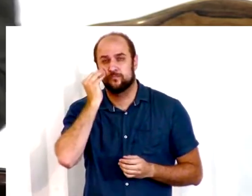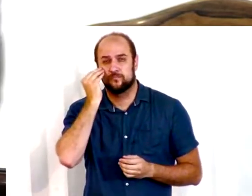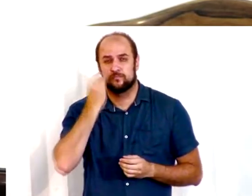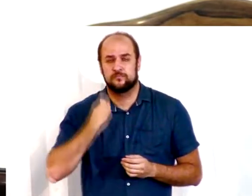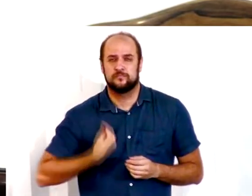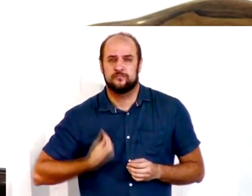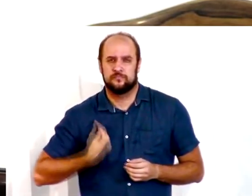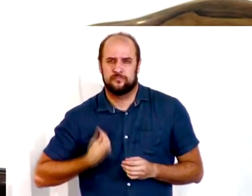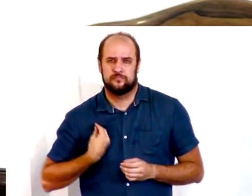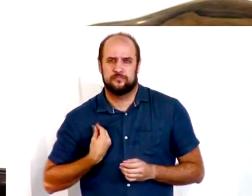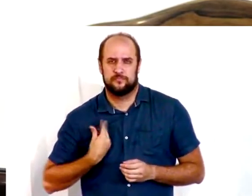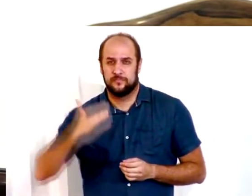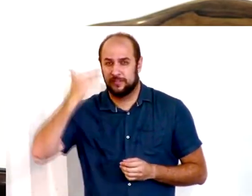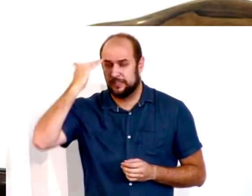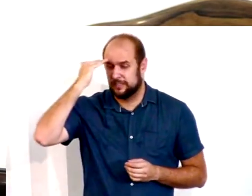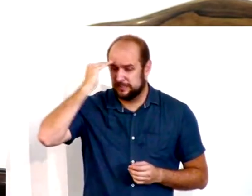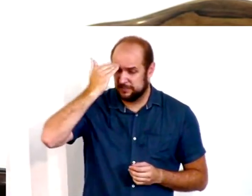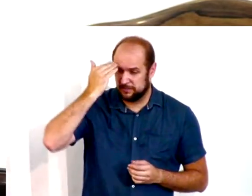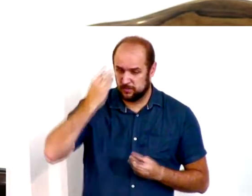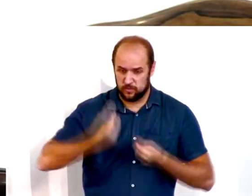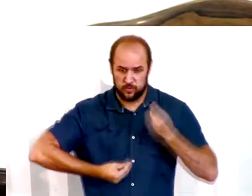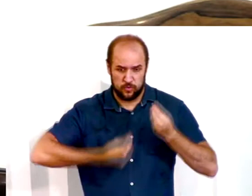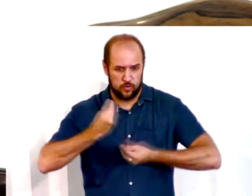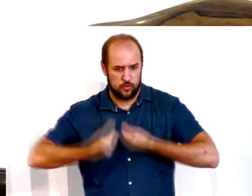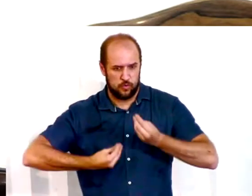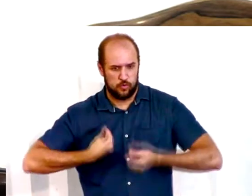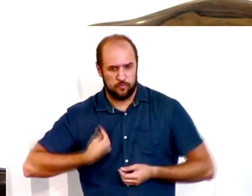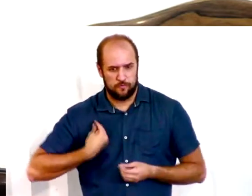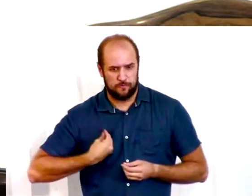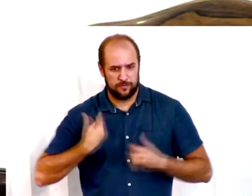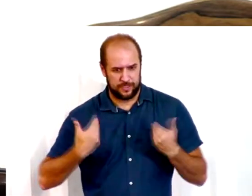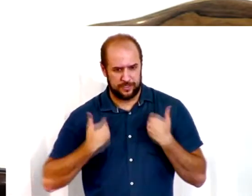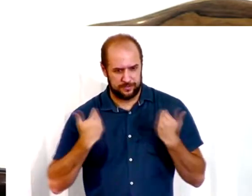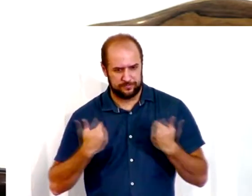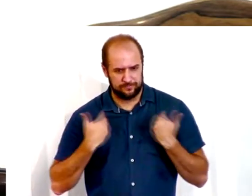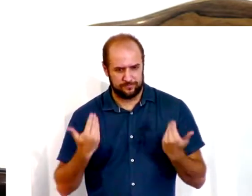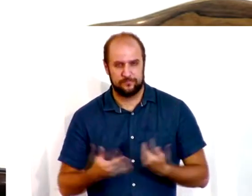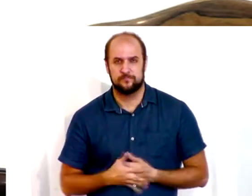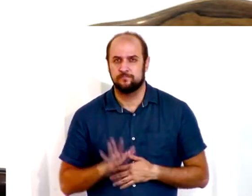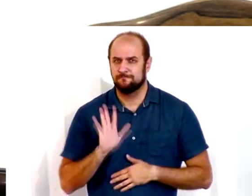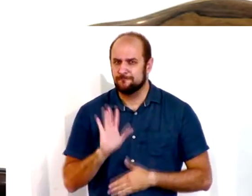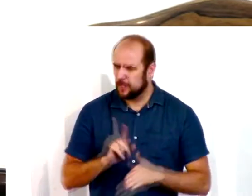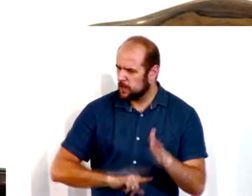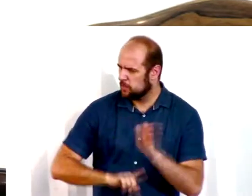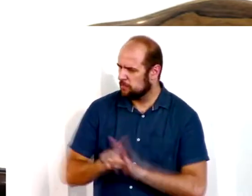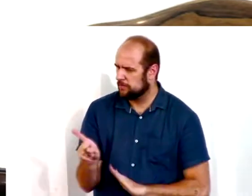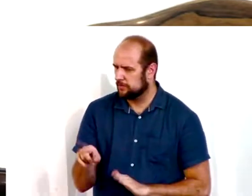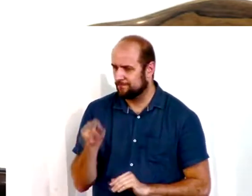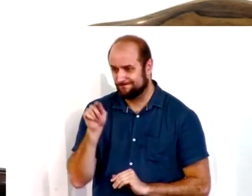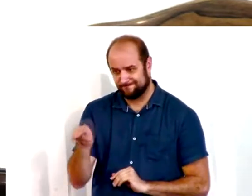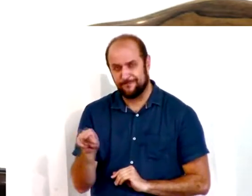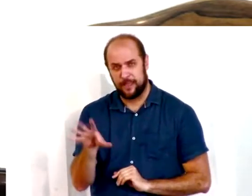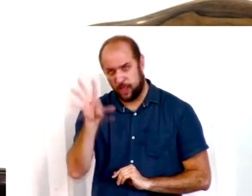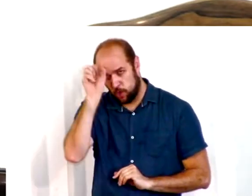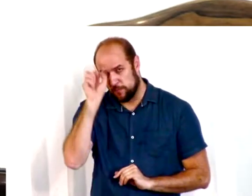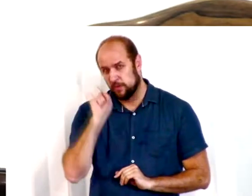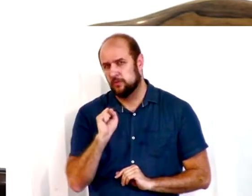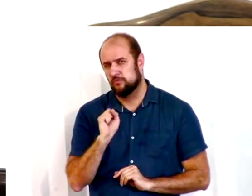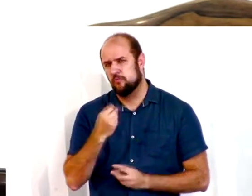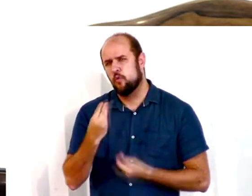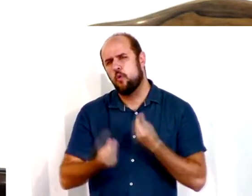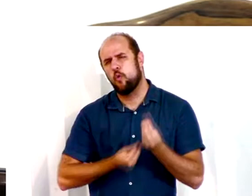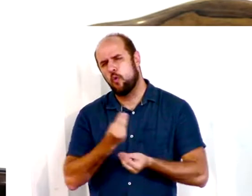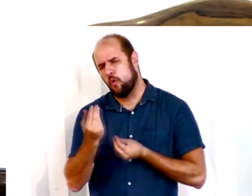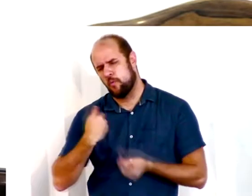vida. Ele entendeu como viver o contentamento. E a pergunta é, se ele aprendeu, como